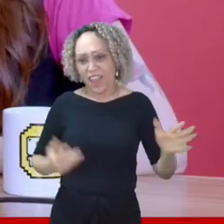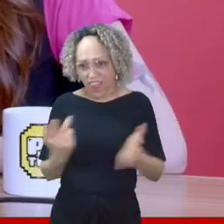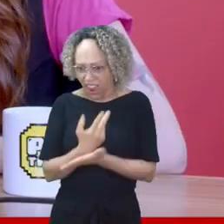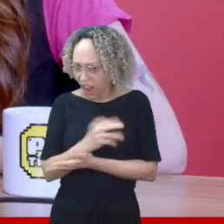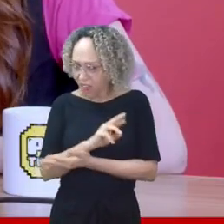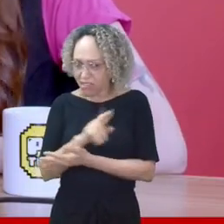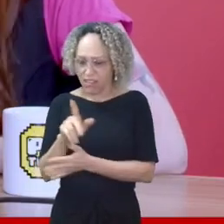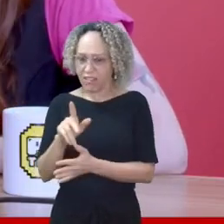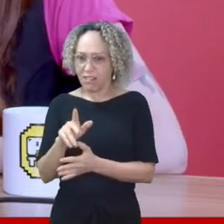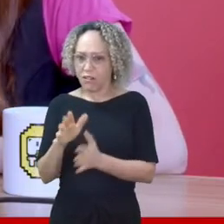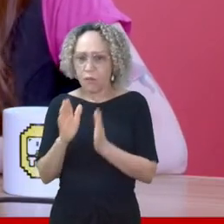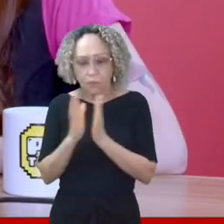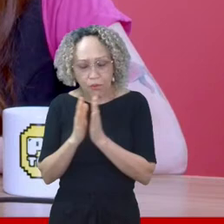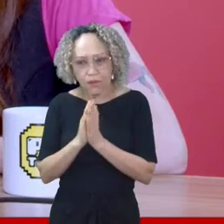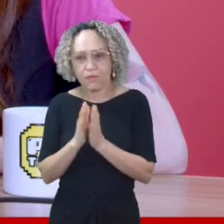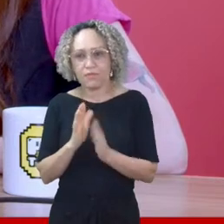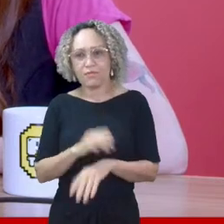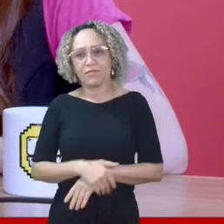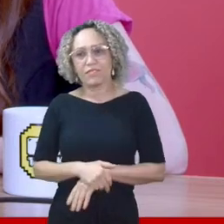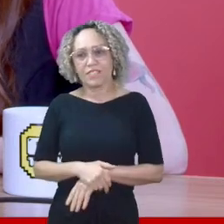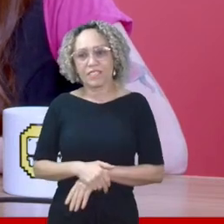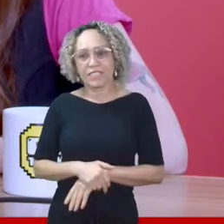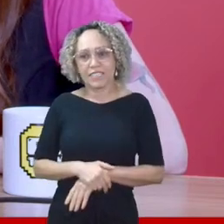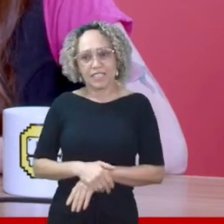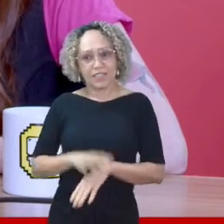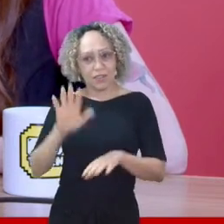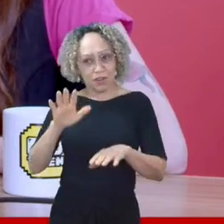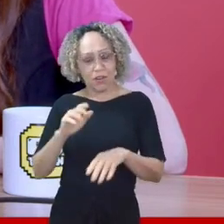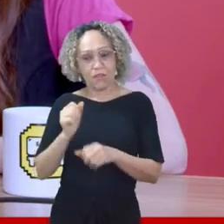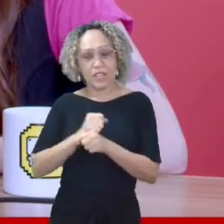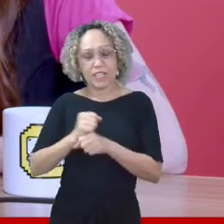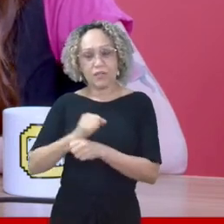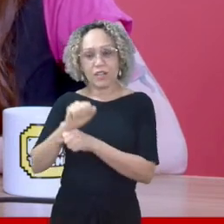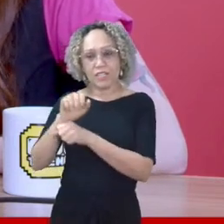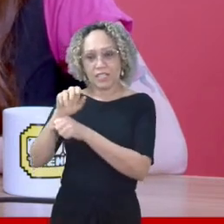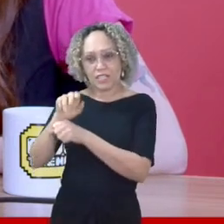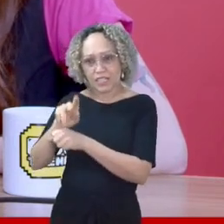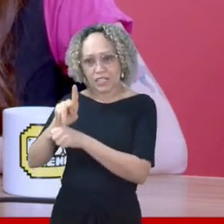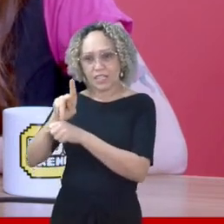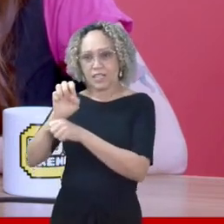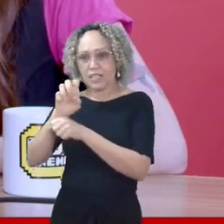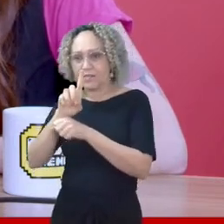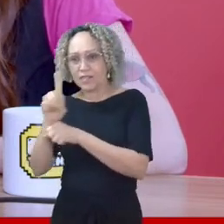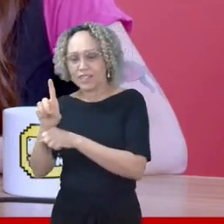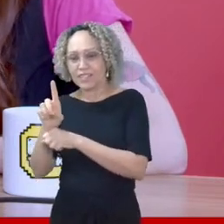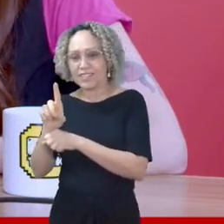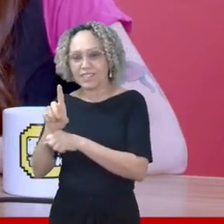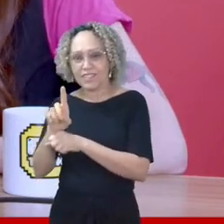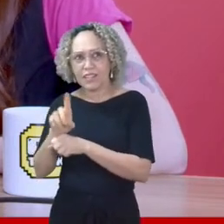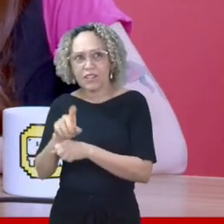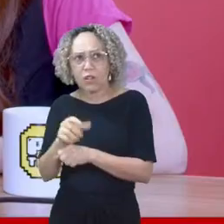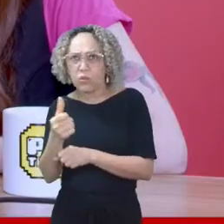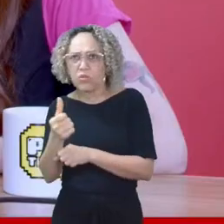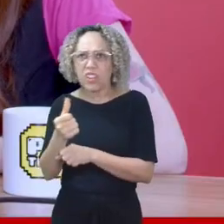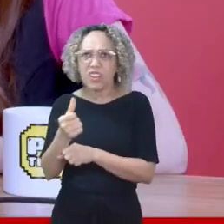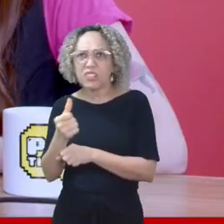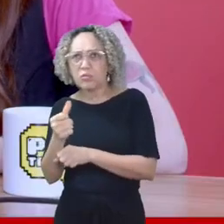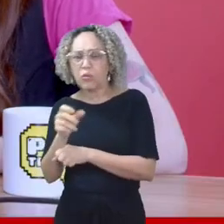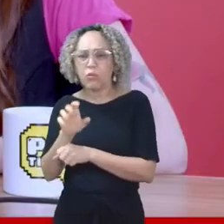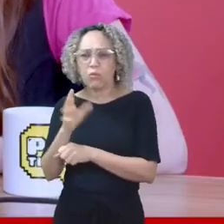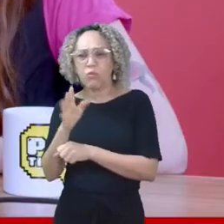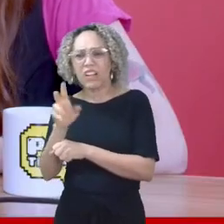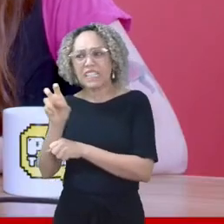errado. Por favor. Não só de PED, ano de Congresso Nacional da Juventude do PT. Vem aí o sexto. O sexto ou o quinto? O sexto com